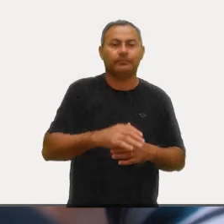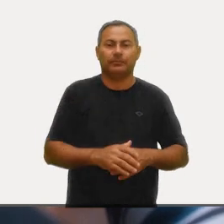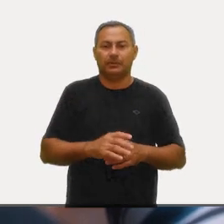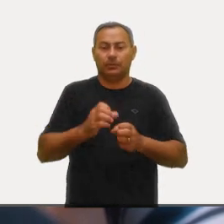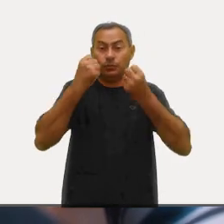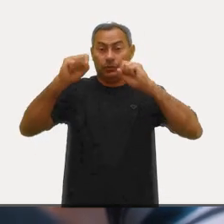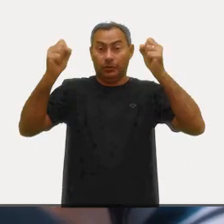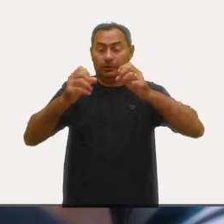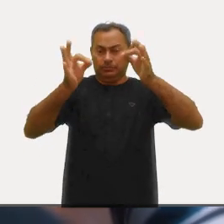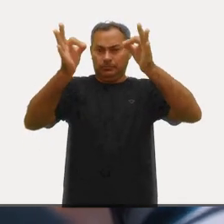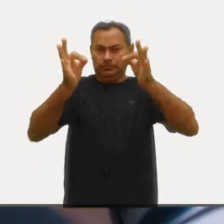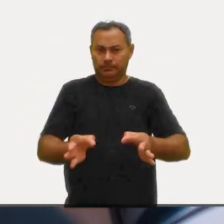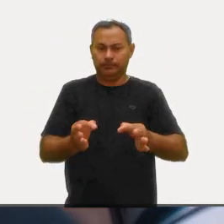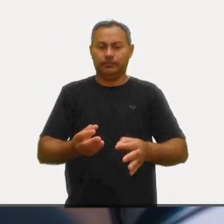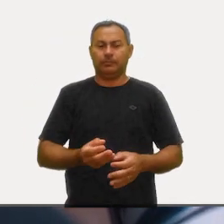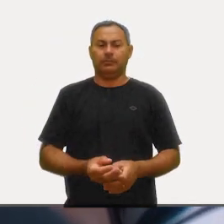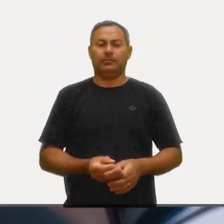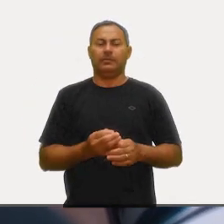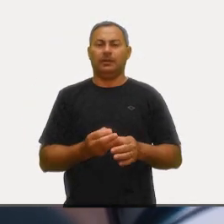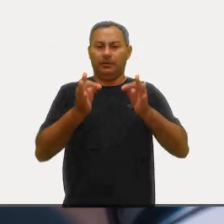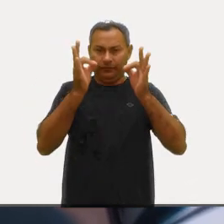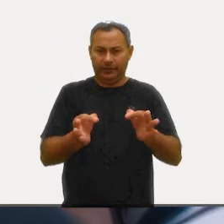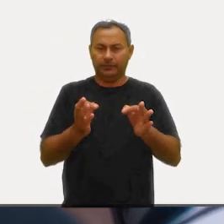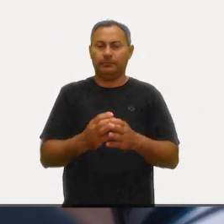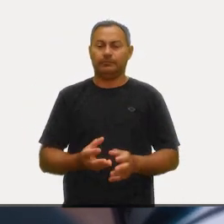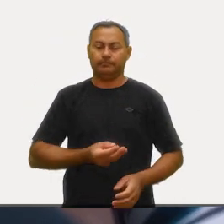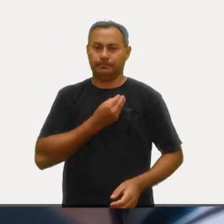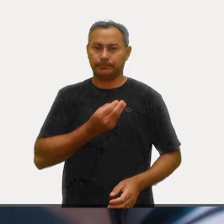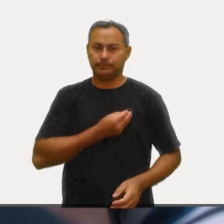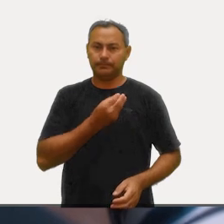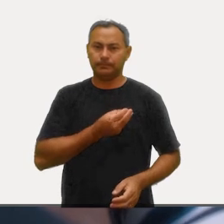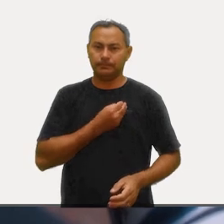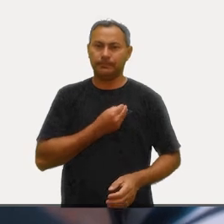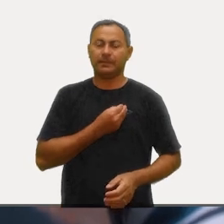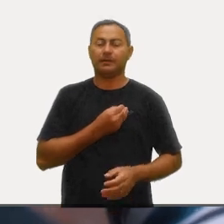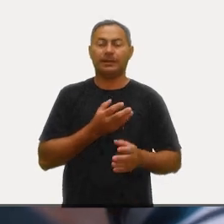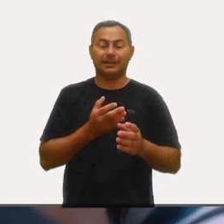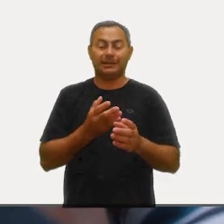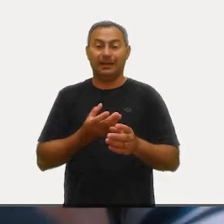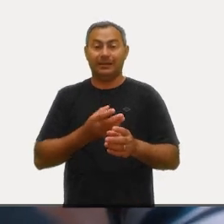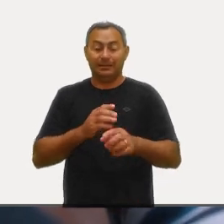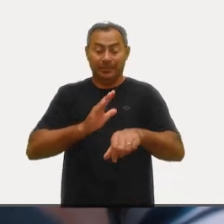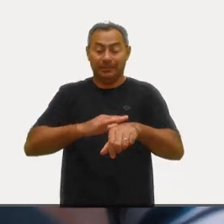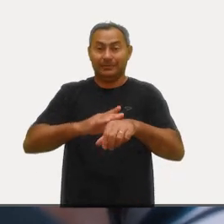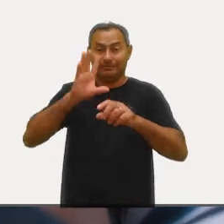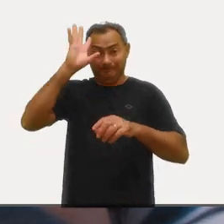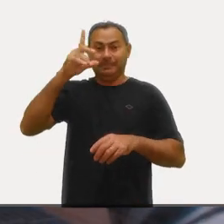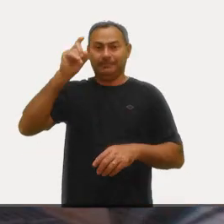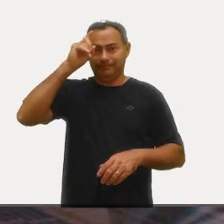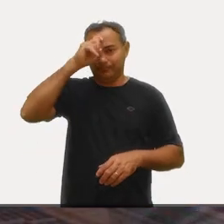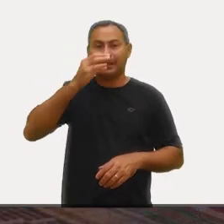era uma pessoa íntegra, o salmista, Davi, nesse caso aqui, ele estava vivendo um dilema na sua